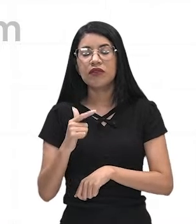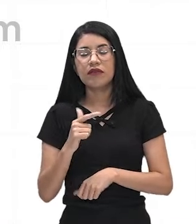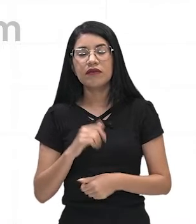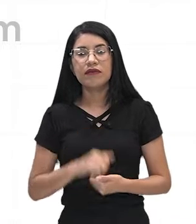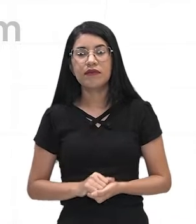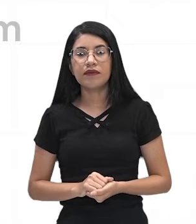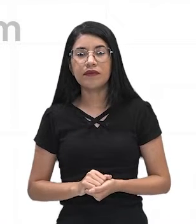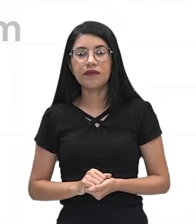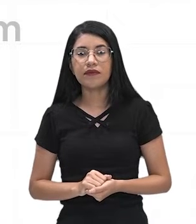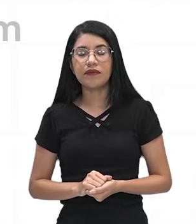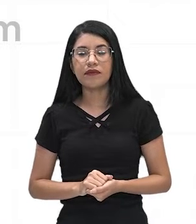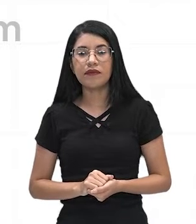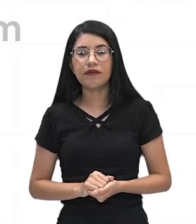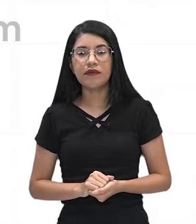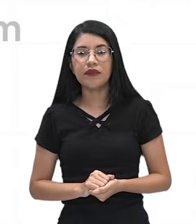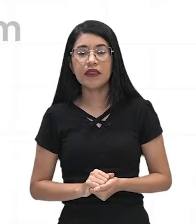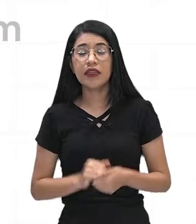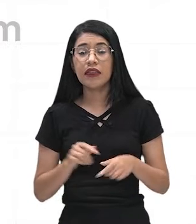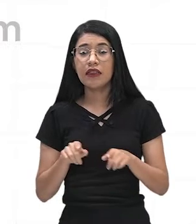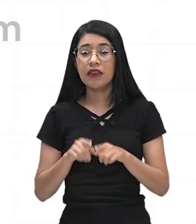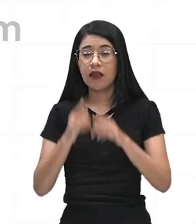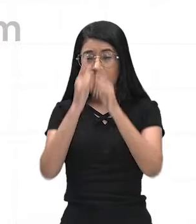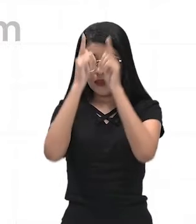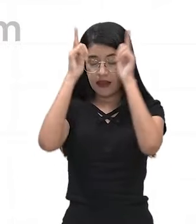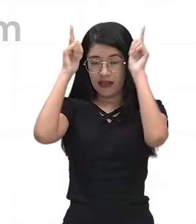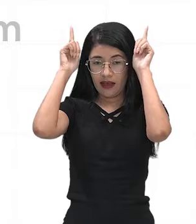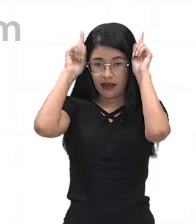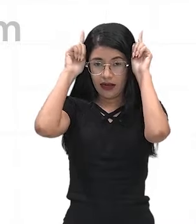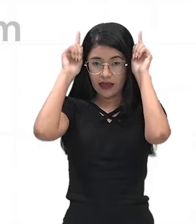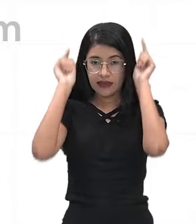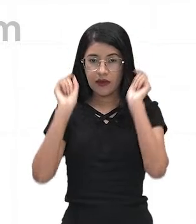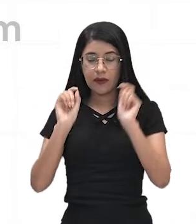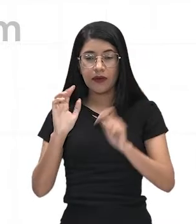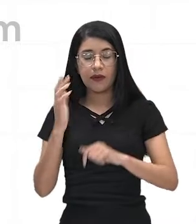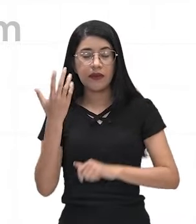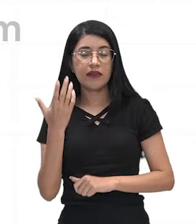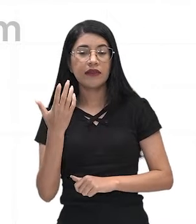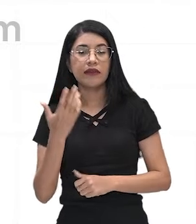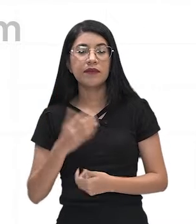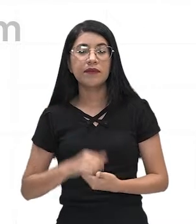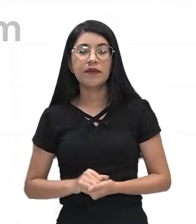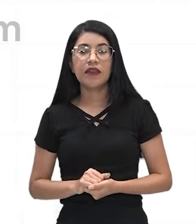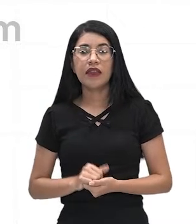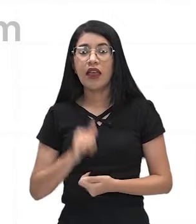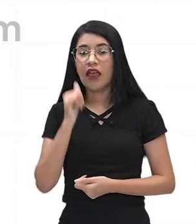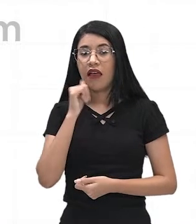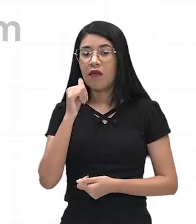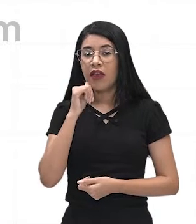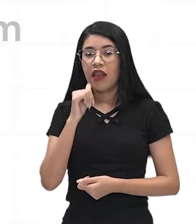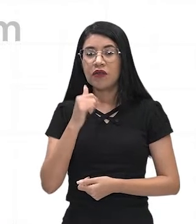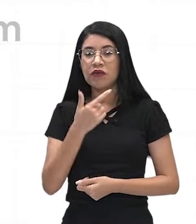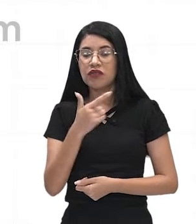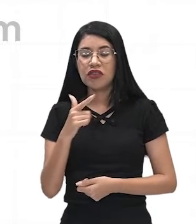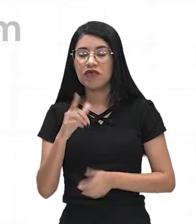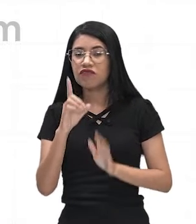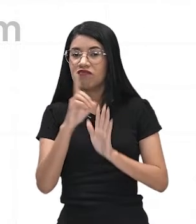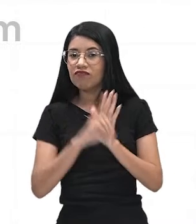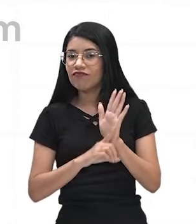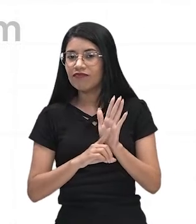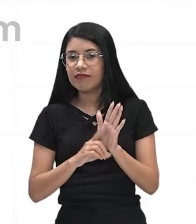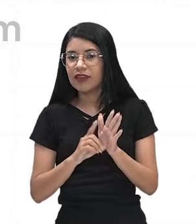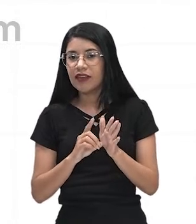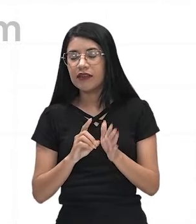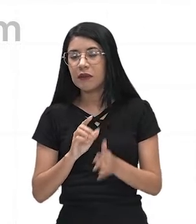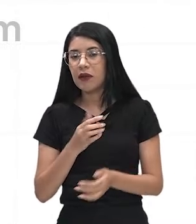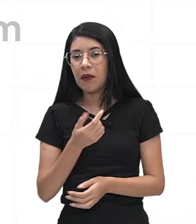na cidade. Na Grécia Antiga, turminha, as mulheres não tinham muitos direitos. Elas quase